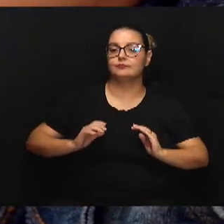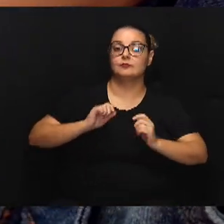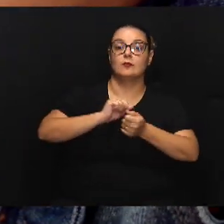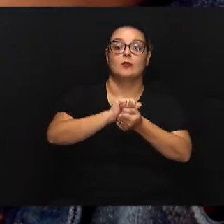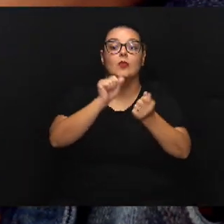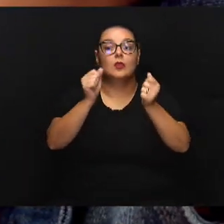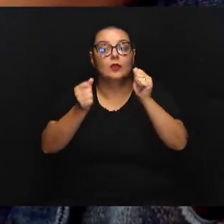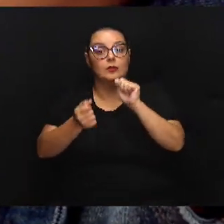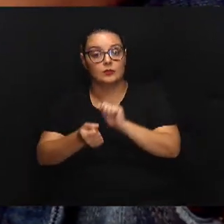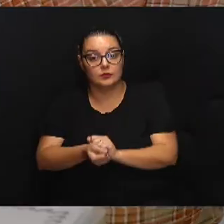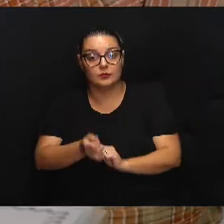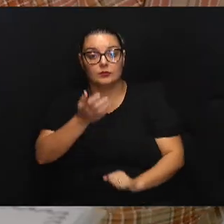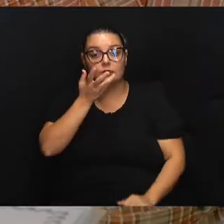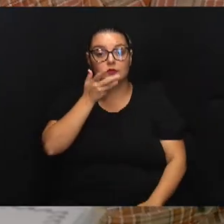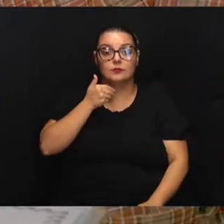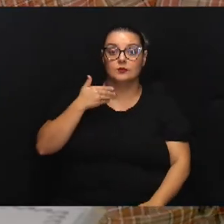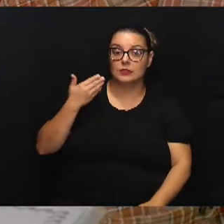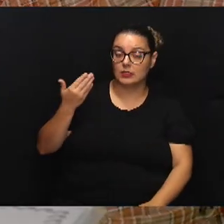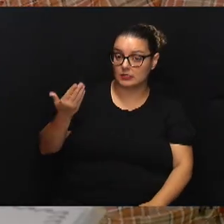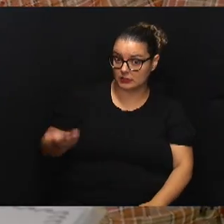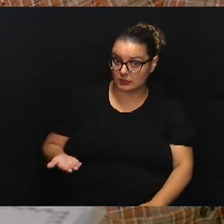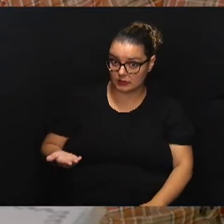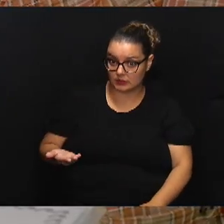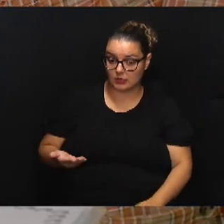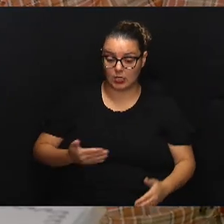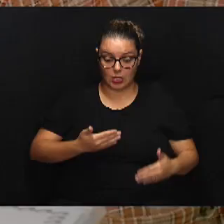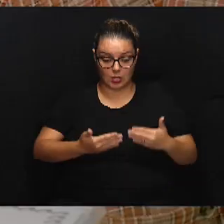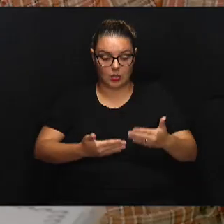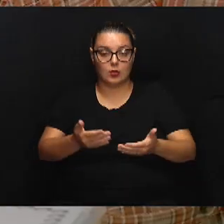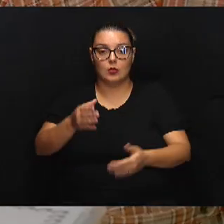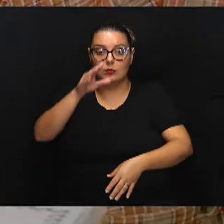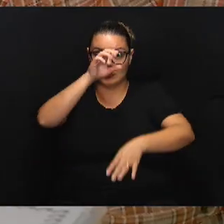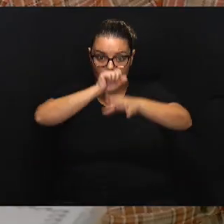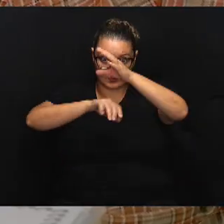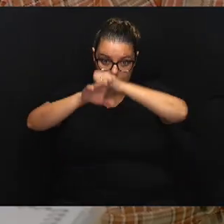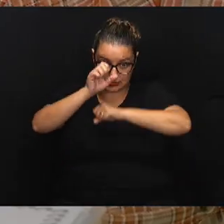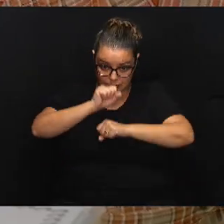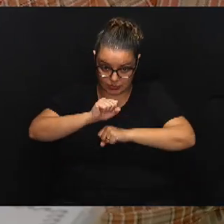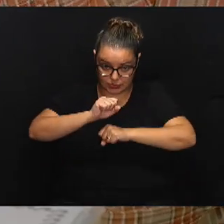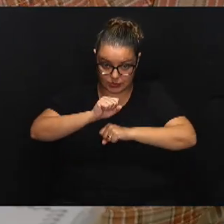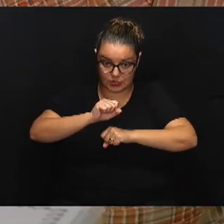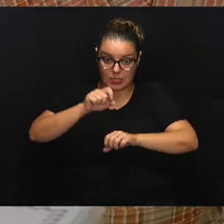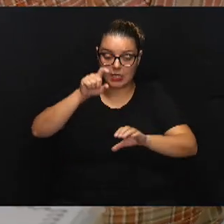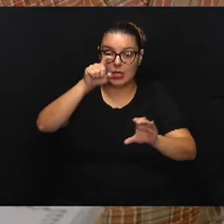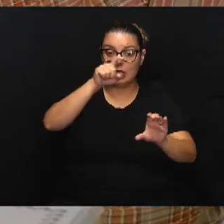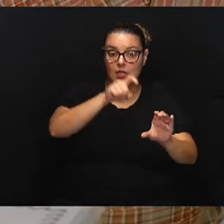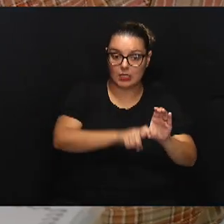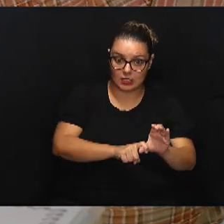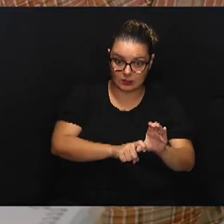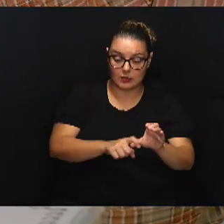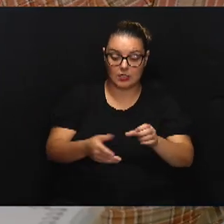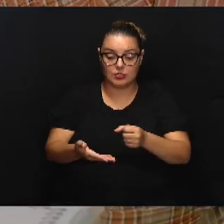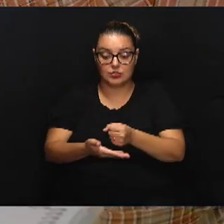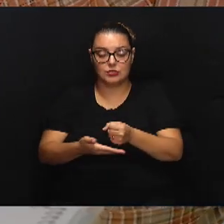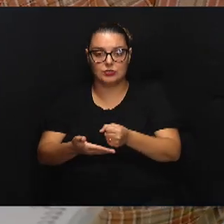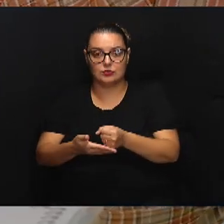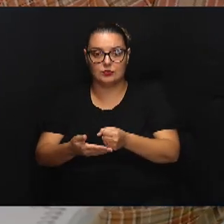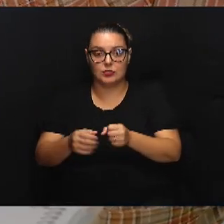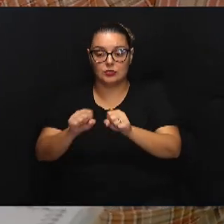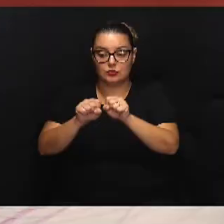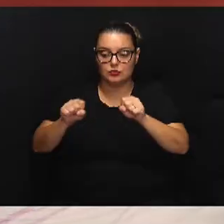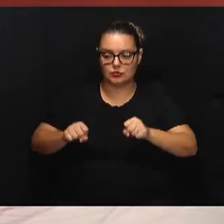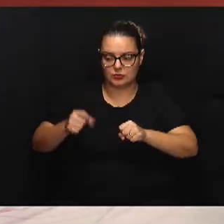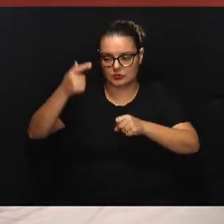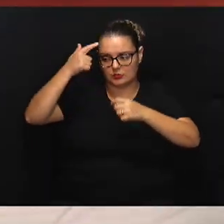adequado para esta criança. O processo de aprender depende da base do sistema nervoso